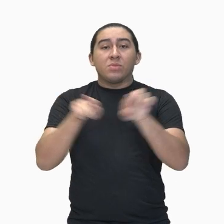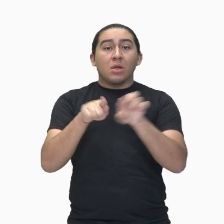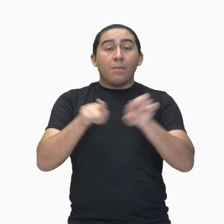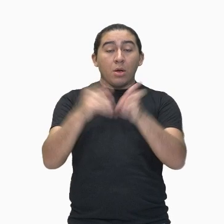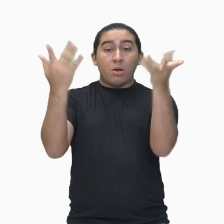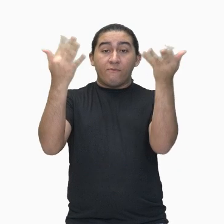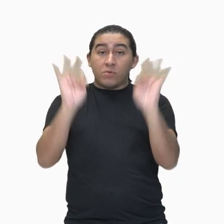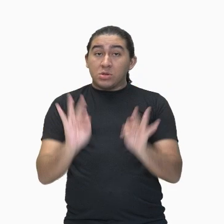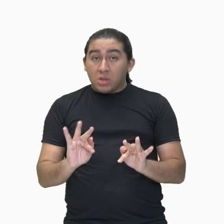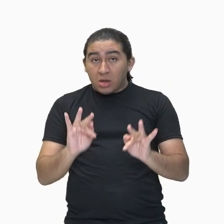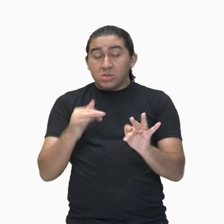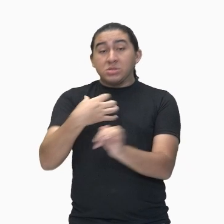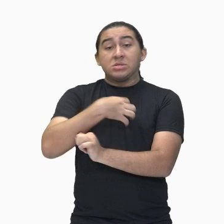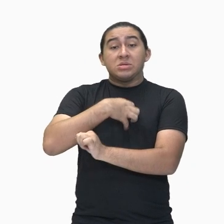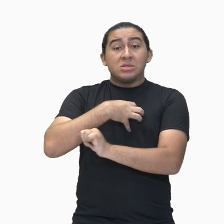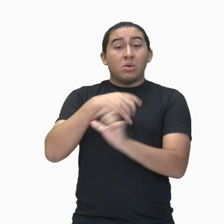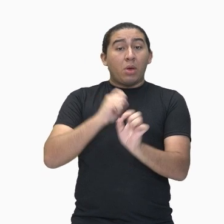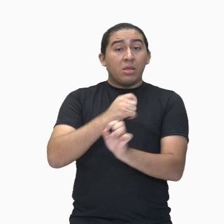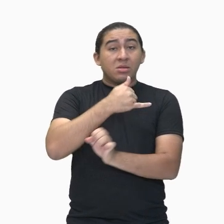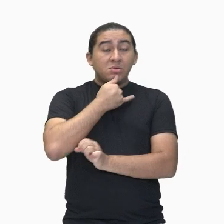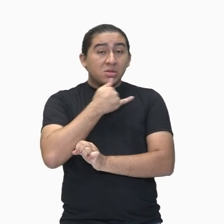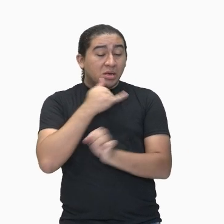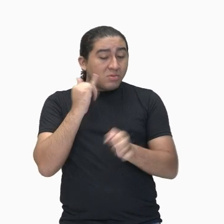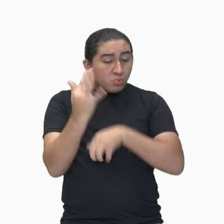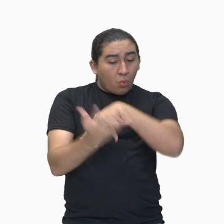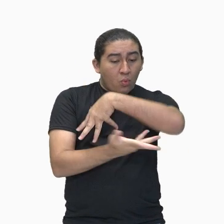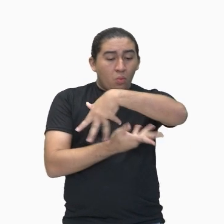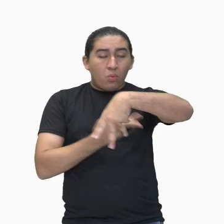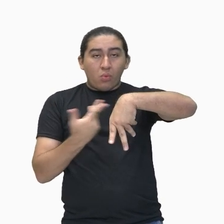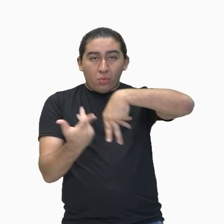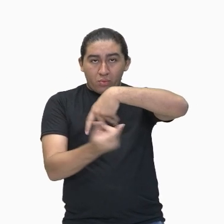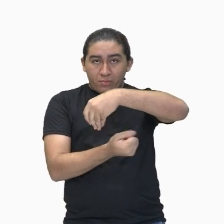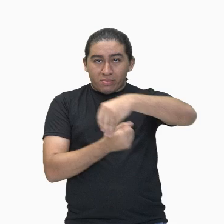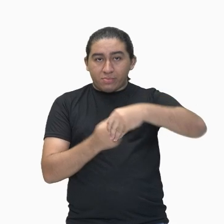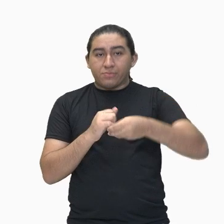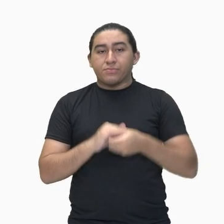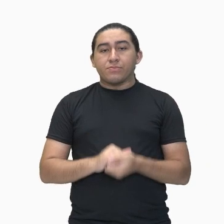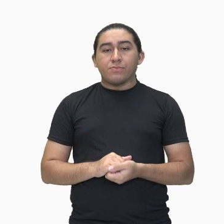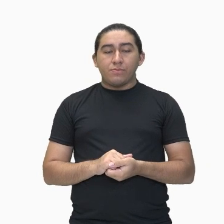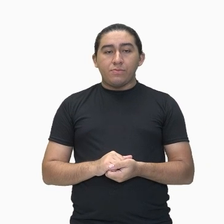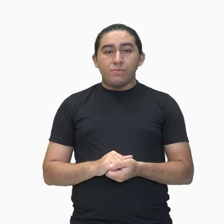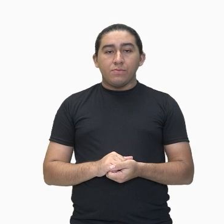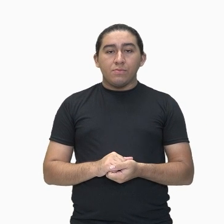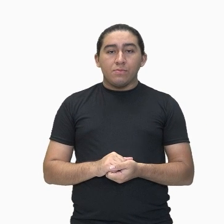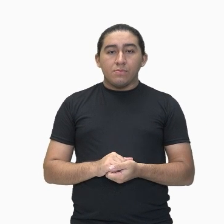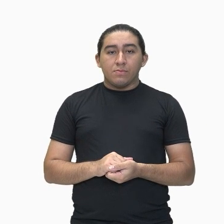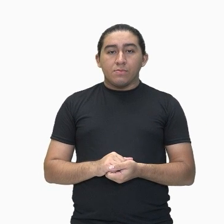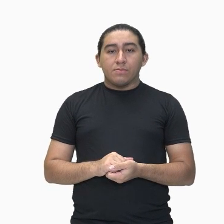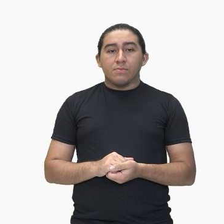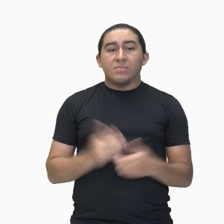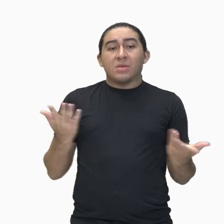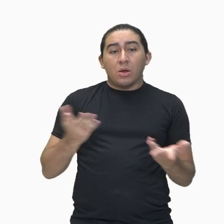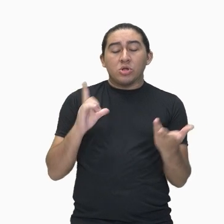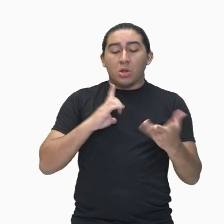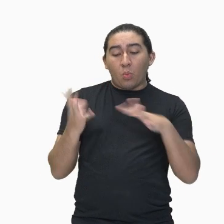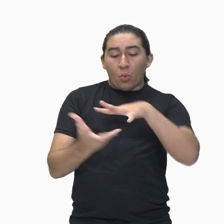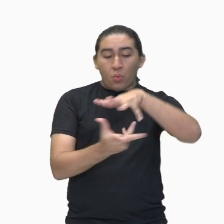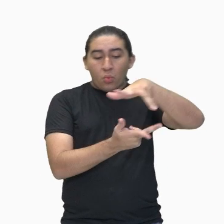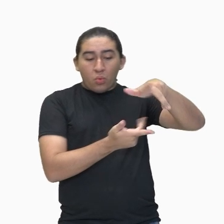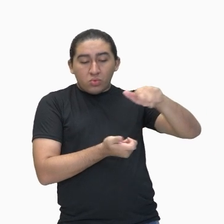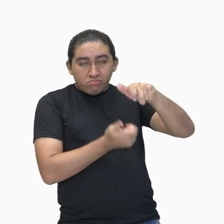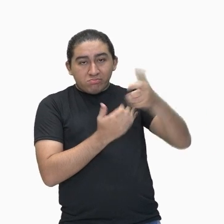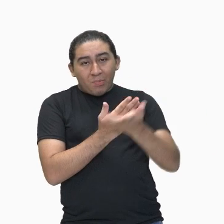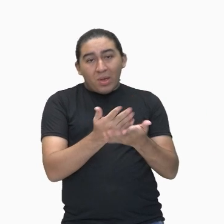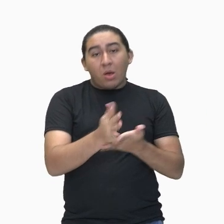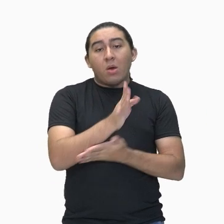alegria sinta-se tristeza. Olha quanta antítese. Começa o mundo, enfim, pela ignorância, e